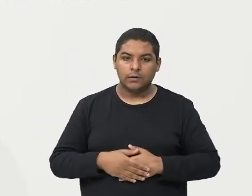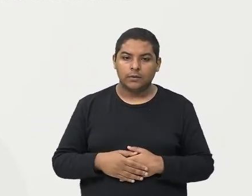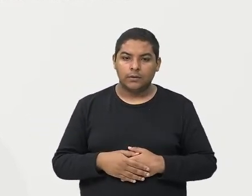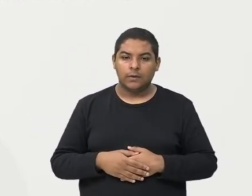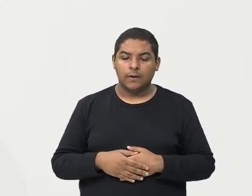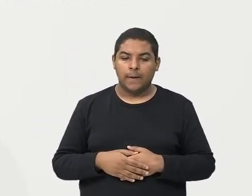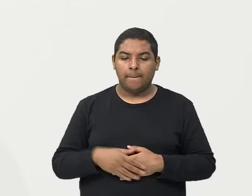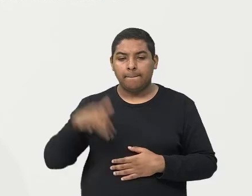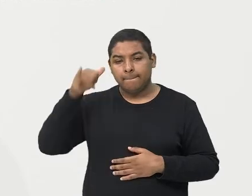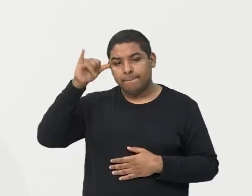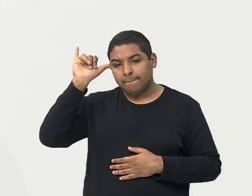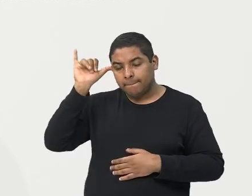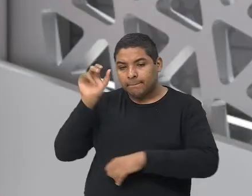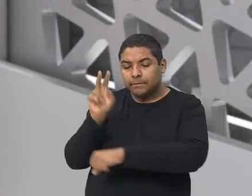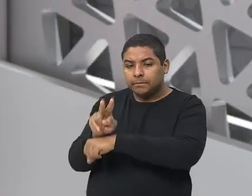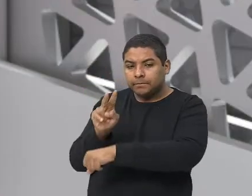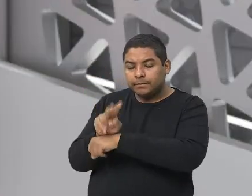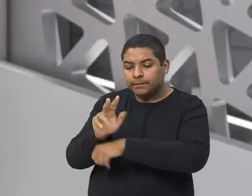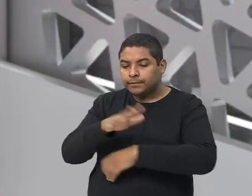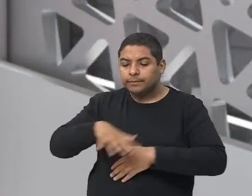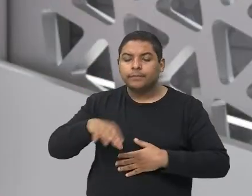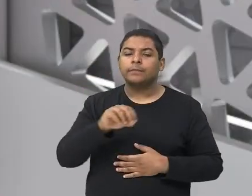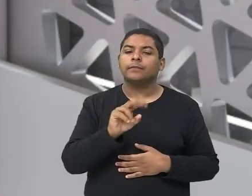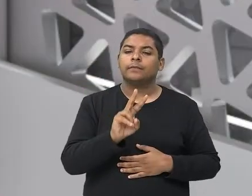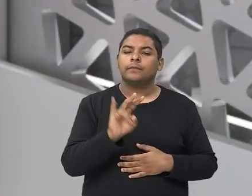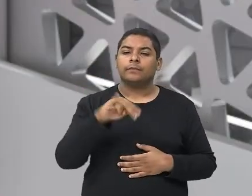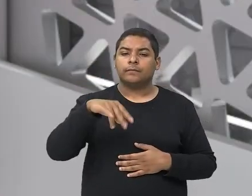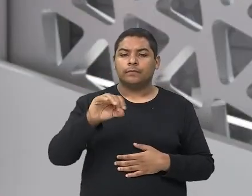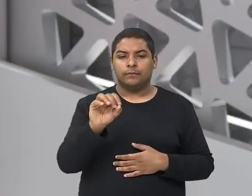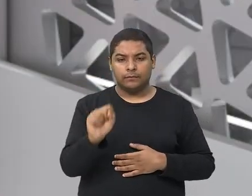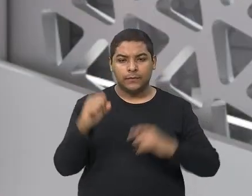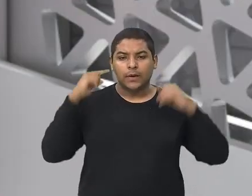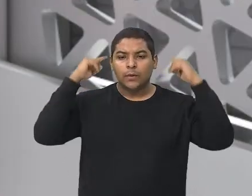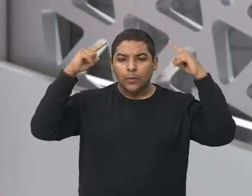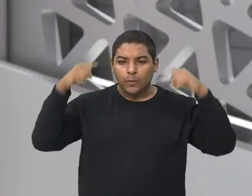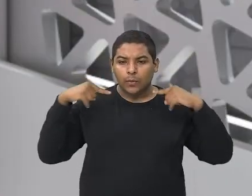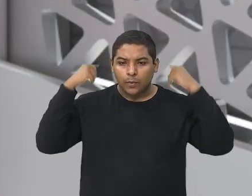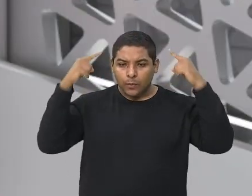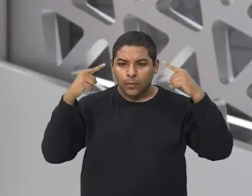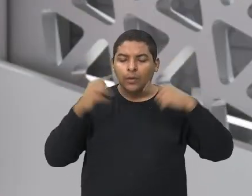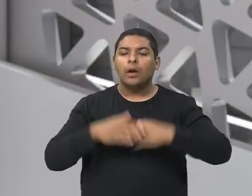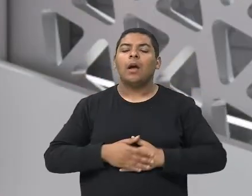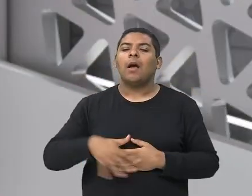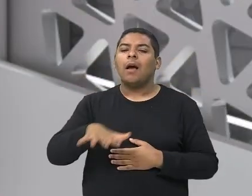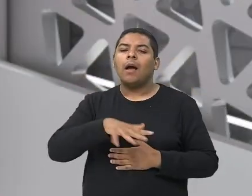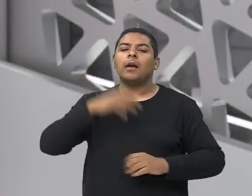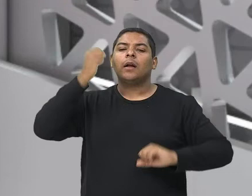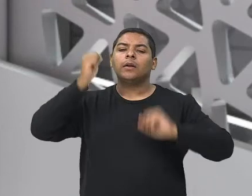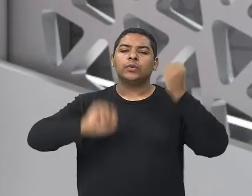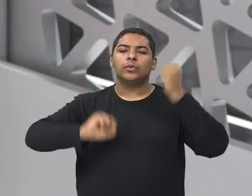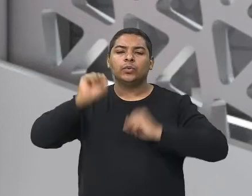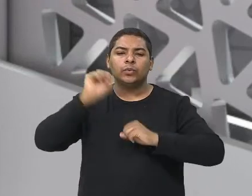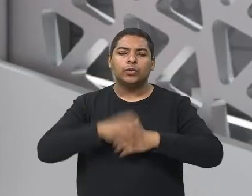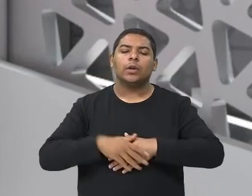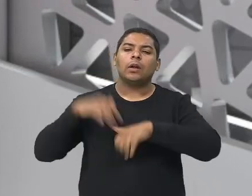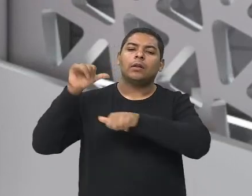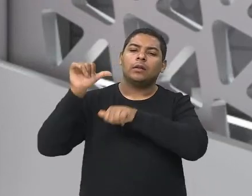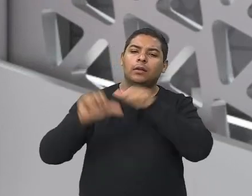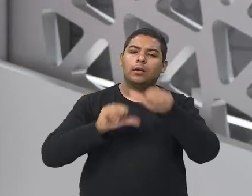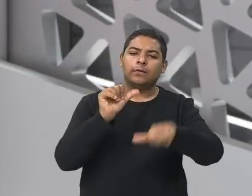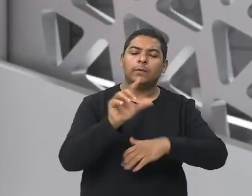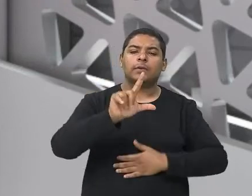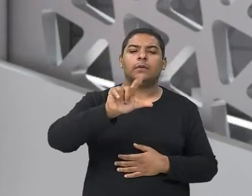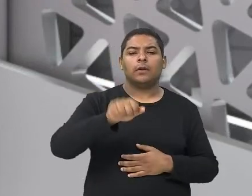ovinos, né, ela vai estar associada à indústria, principalmente aí da transformação de